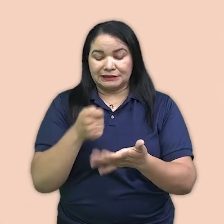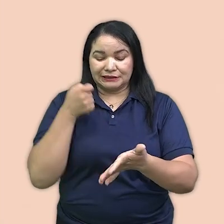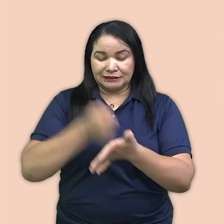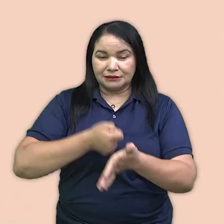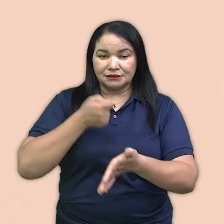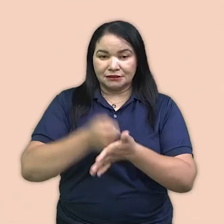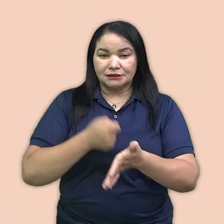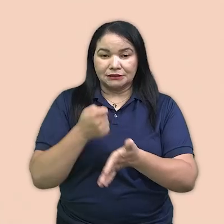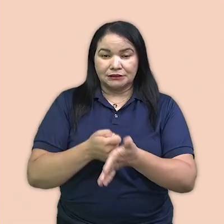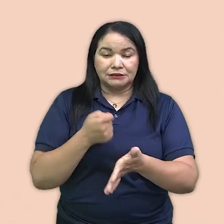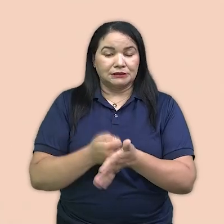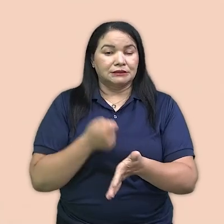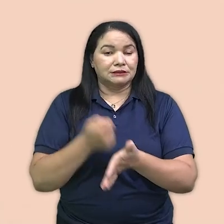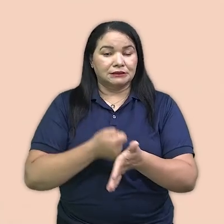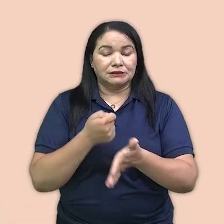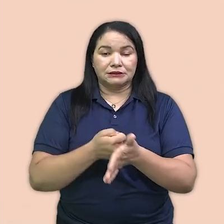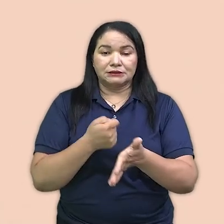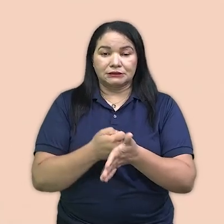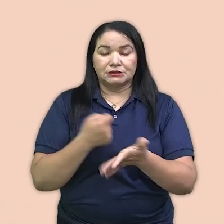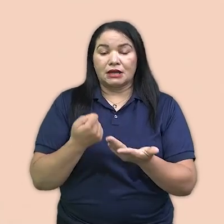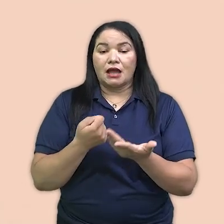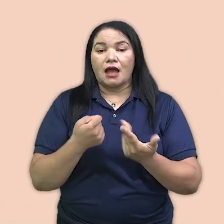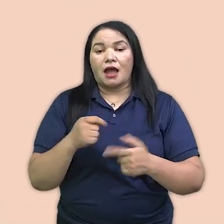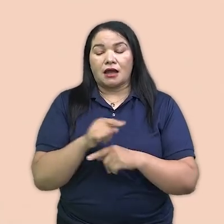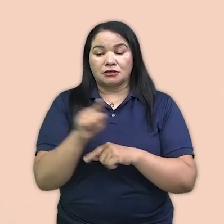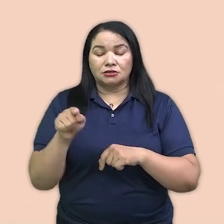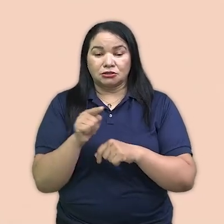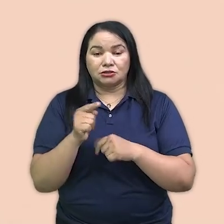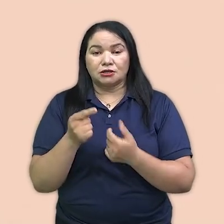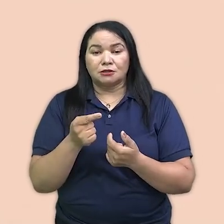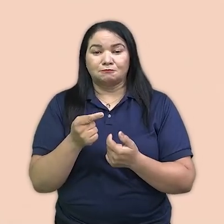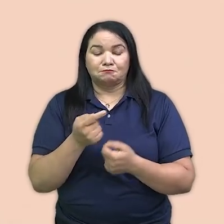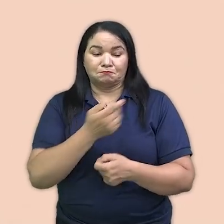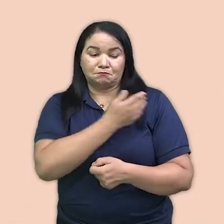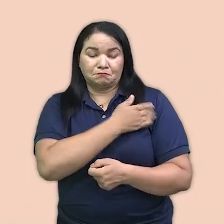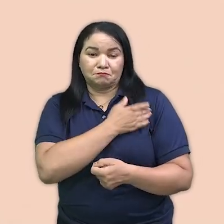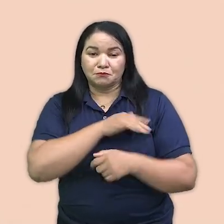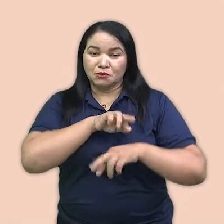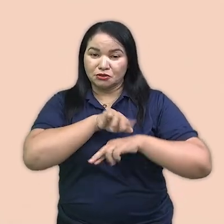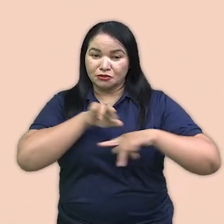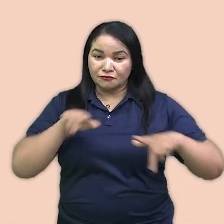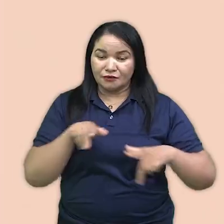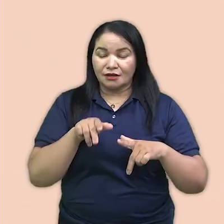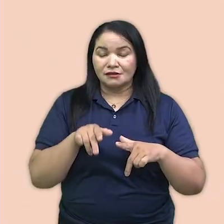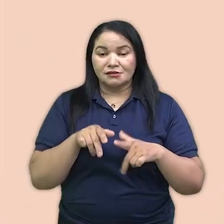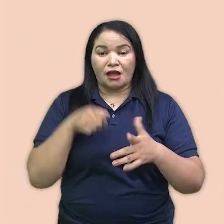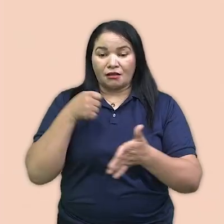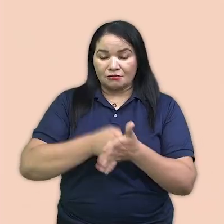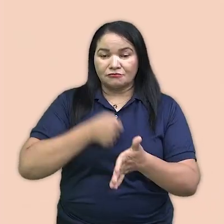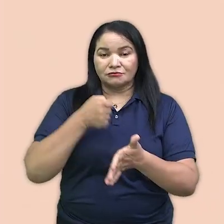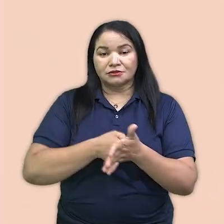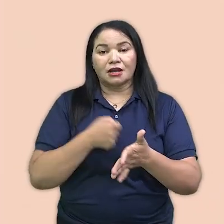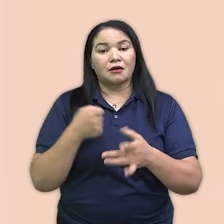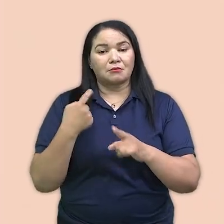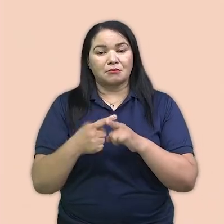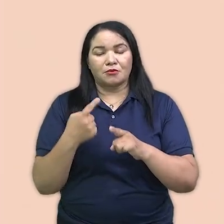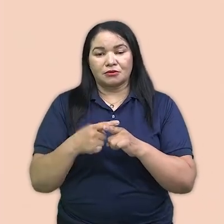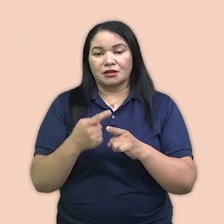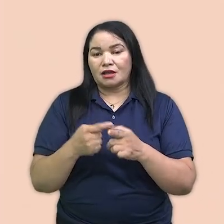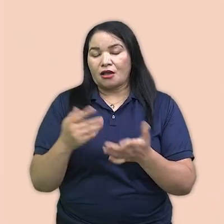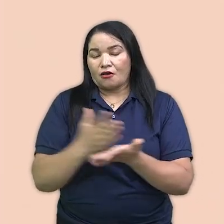ainda todo santo dia contra essas barbáries, contra essas discriminações, né? Contra essa tentativa